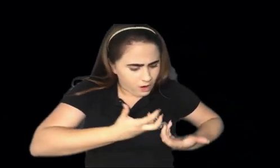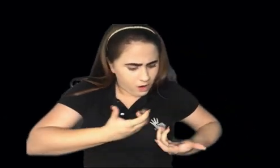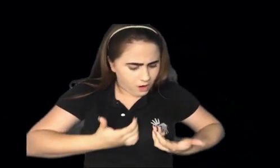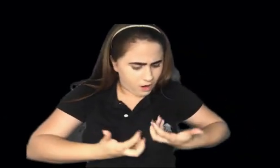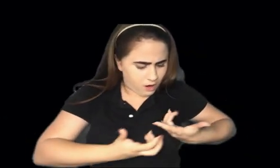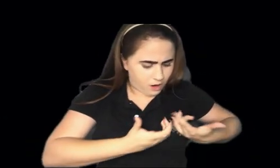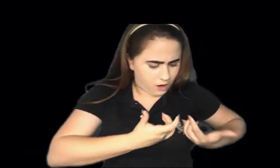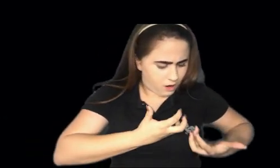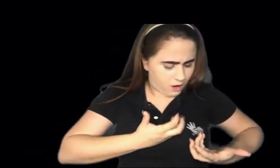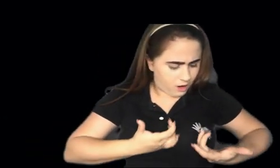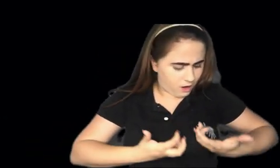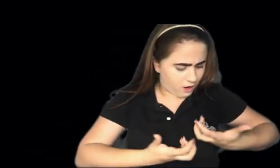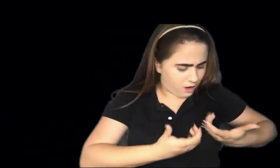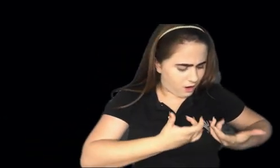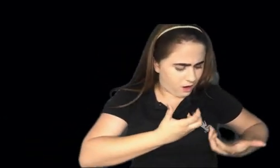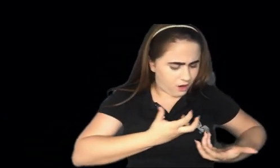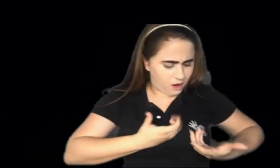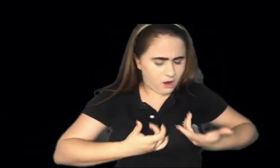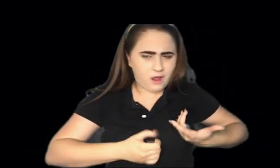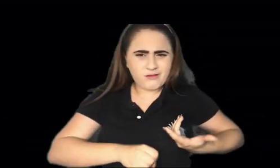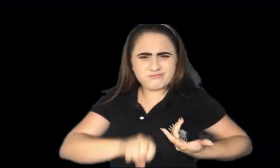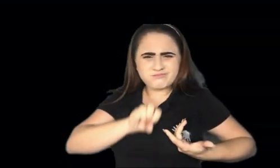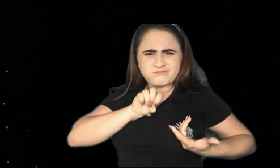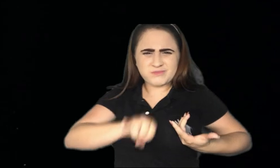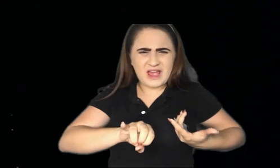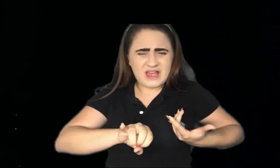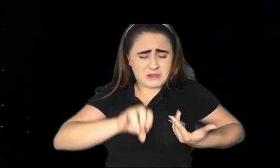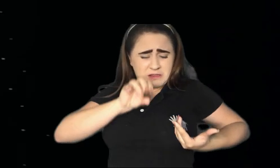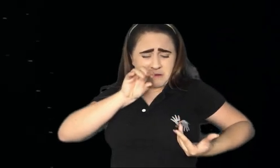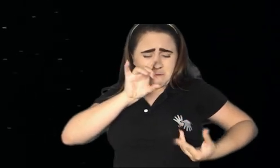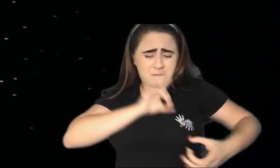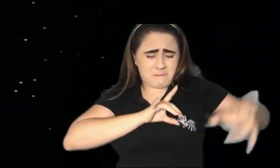e faz meu coração arder de novo,